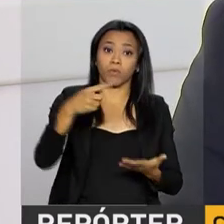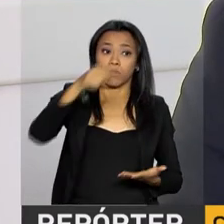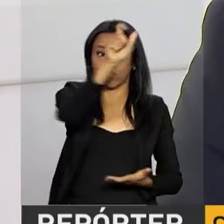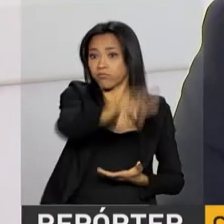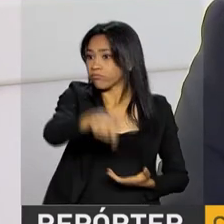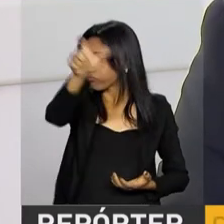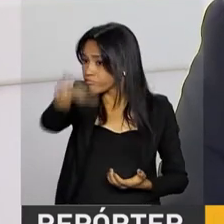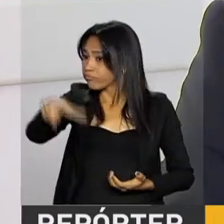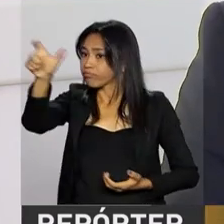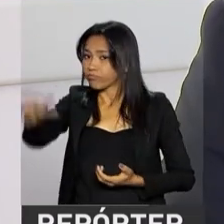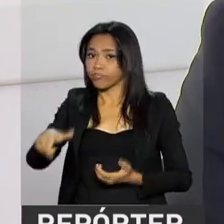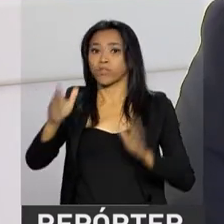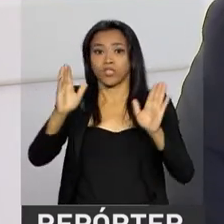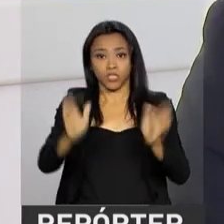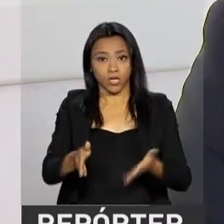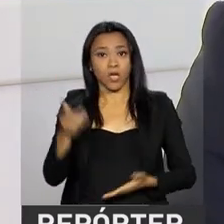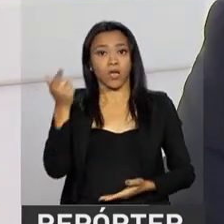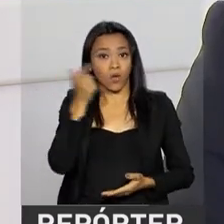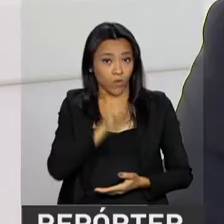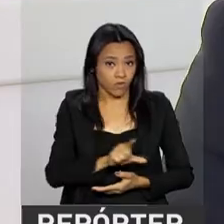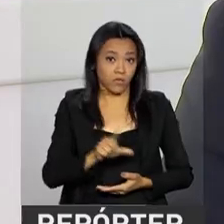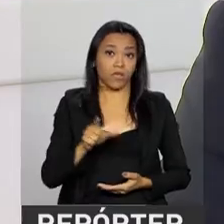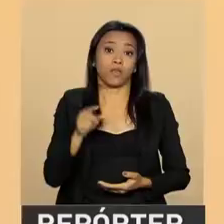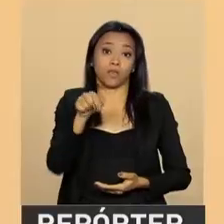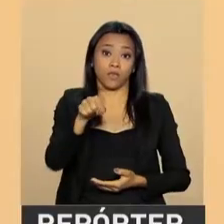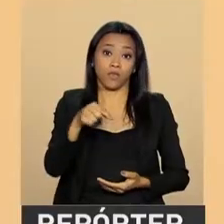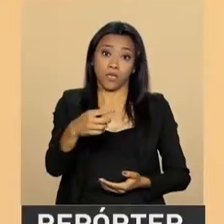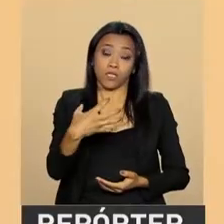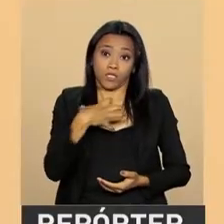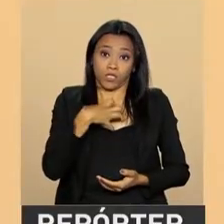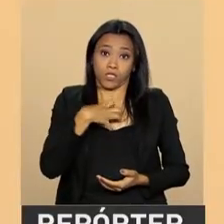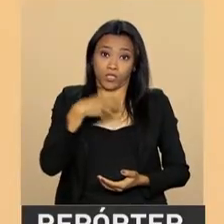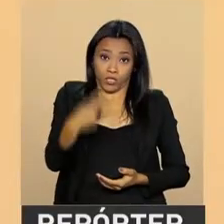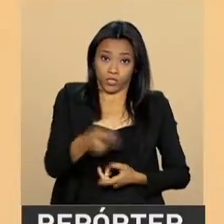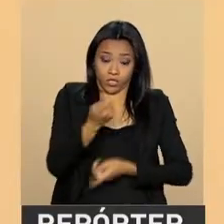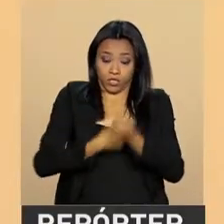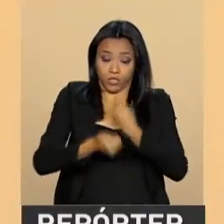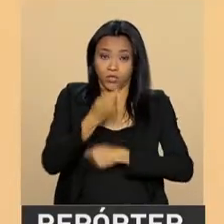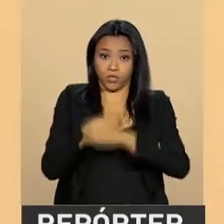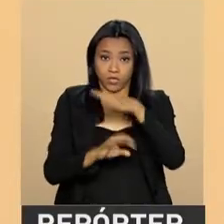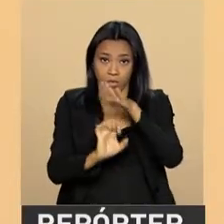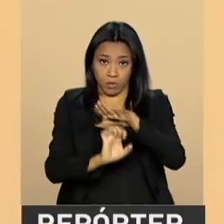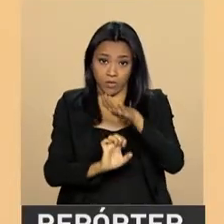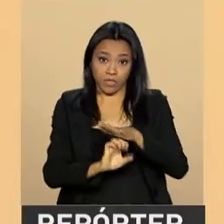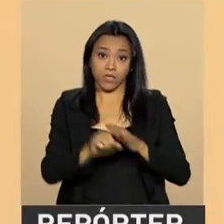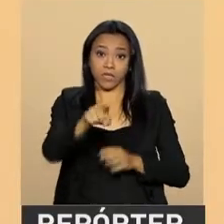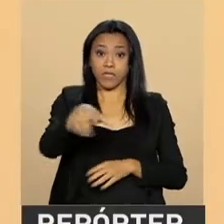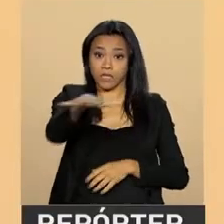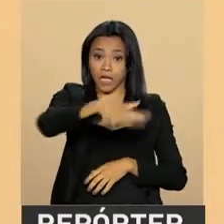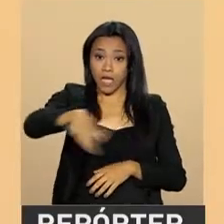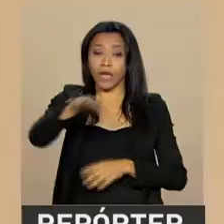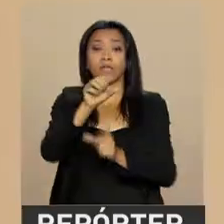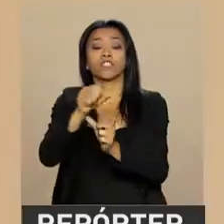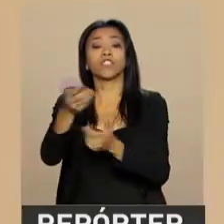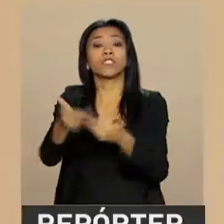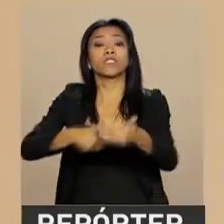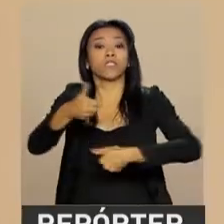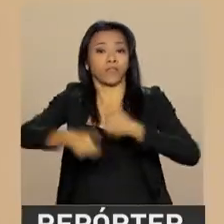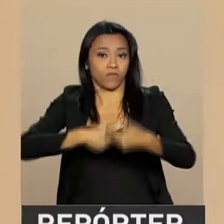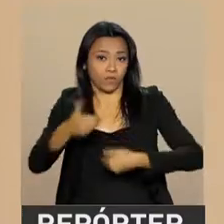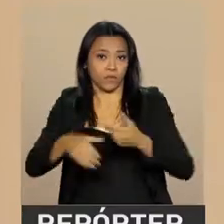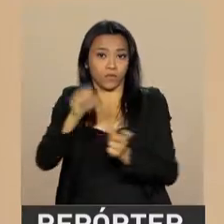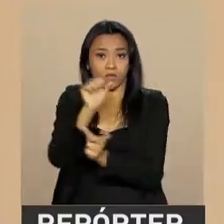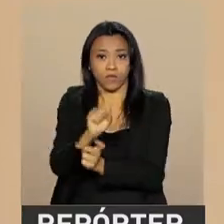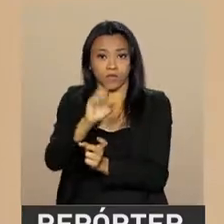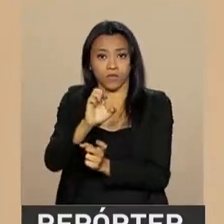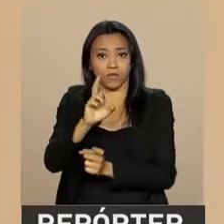consumidores já consegue refletir isso no nosso negócio. Para esse economista, o setor de serviços é o que mais emprega no país e tem um